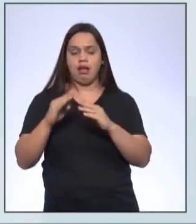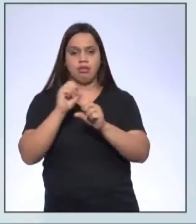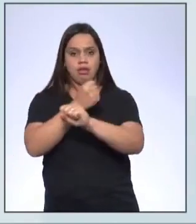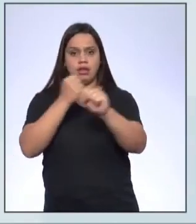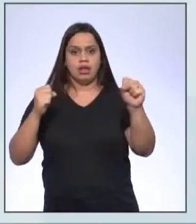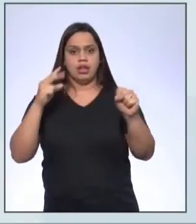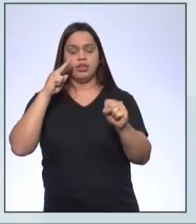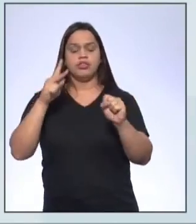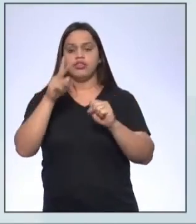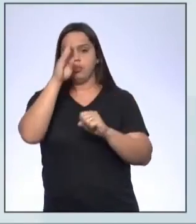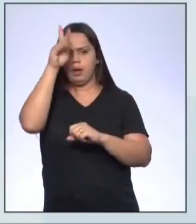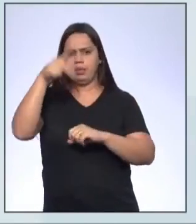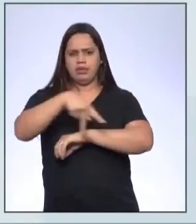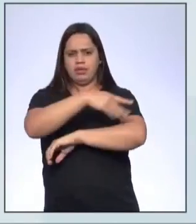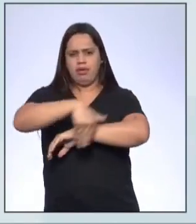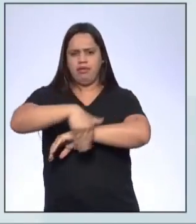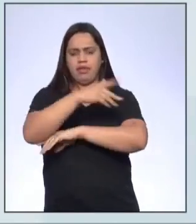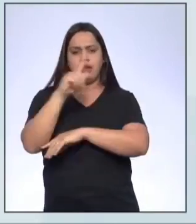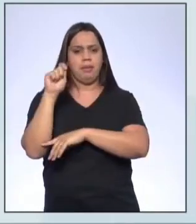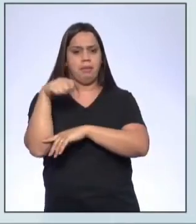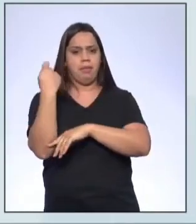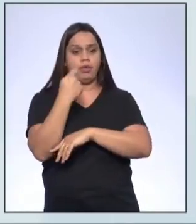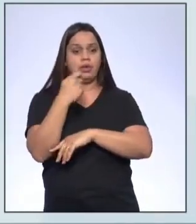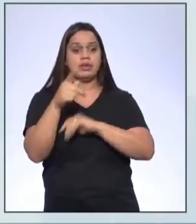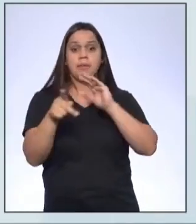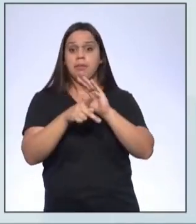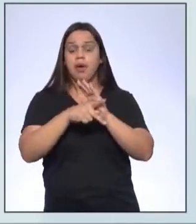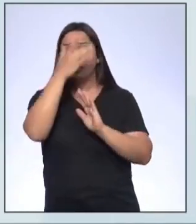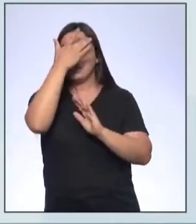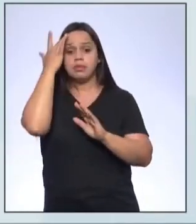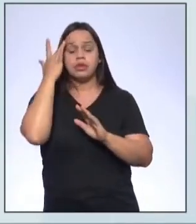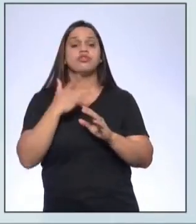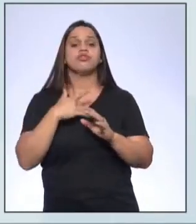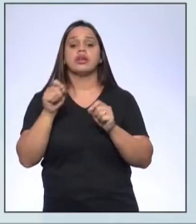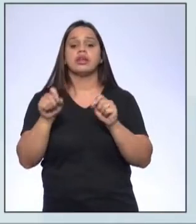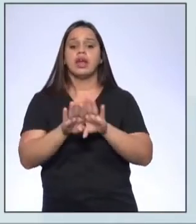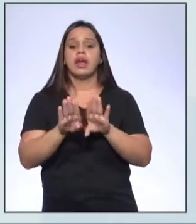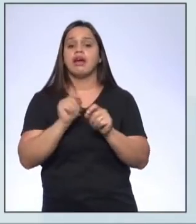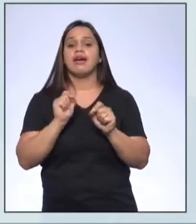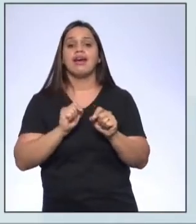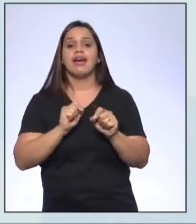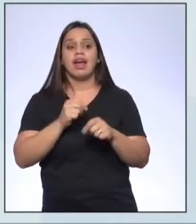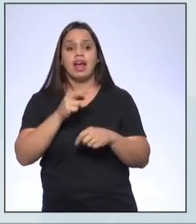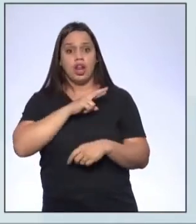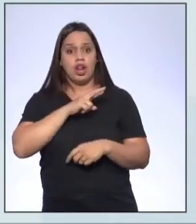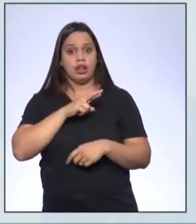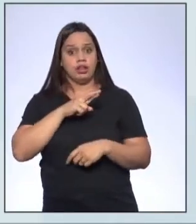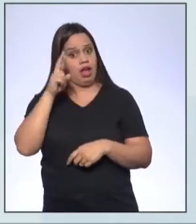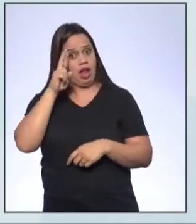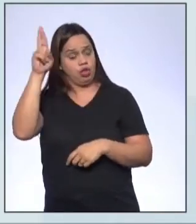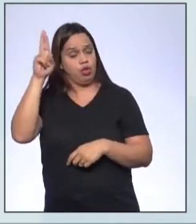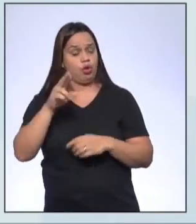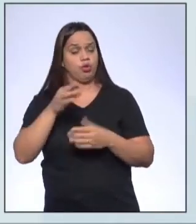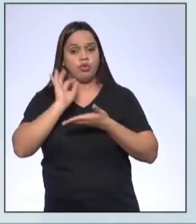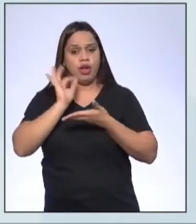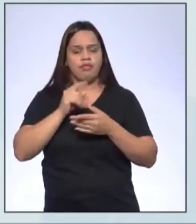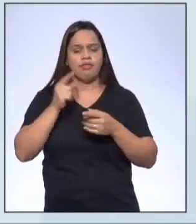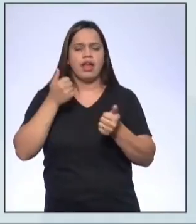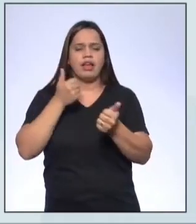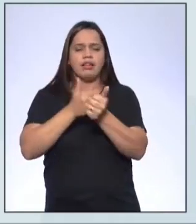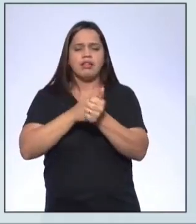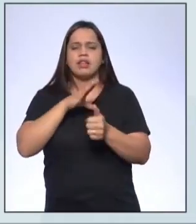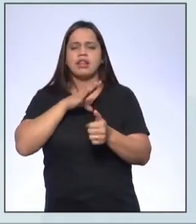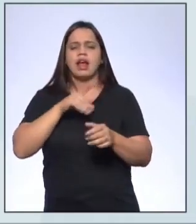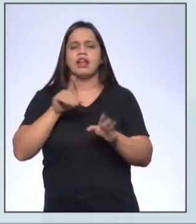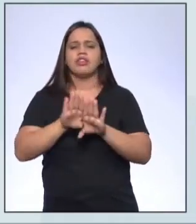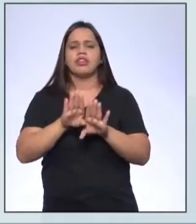casarões pertencem aos donos de fazendas de café. Então, as fazendas de café eram próximas de cidades. A gente viu Sorocaba. Né? Sorocaba está